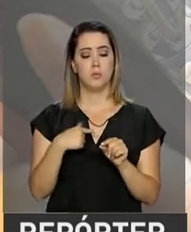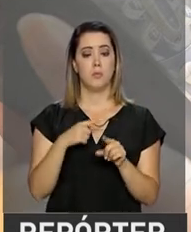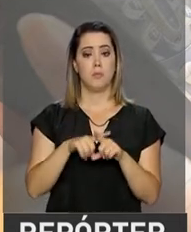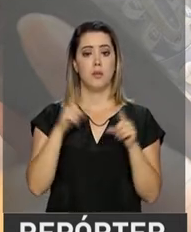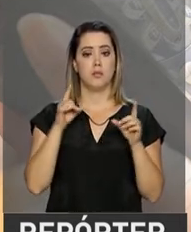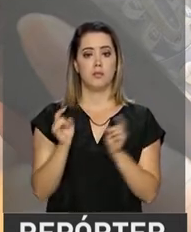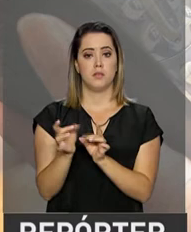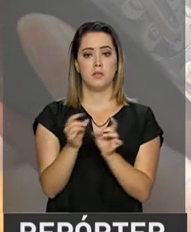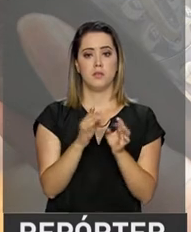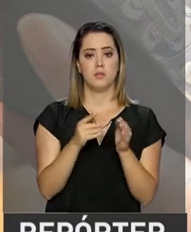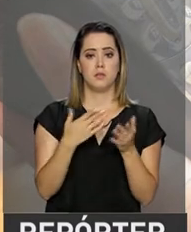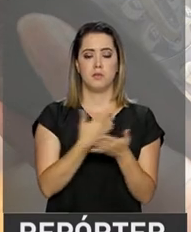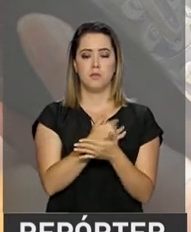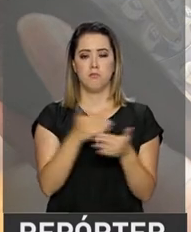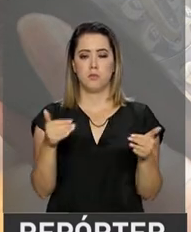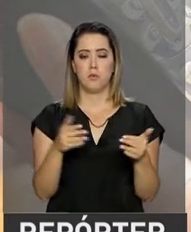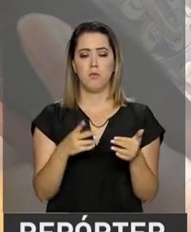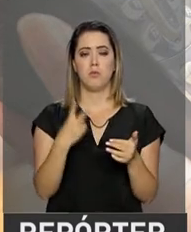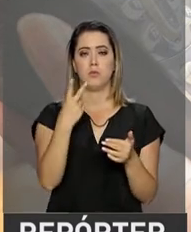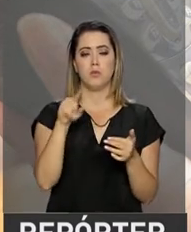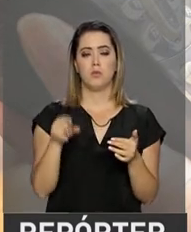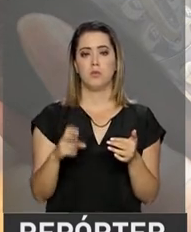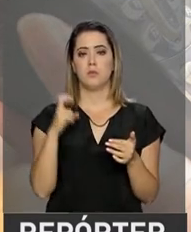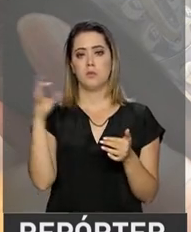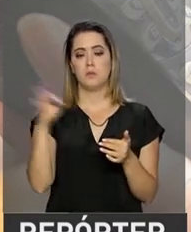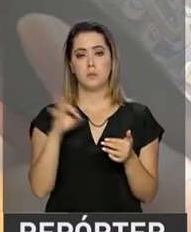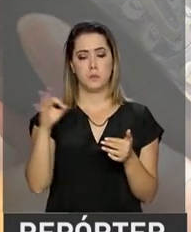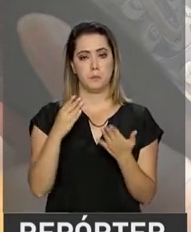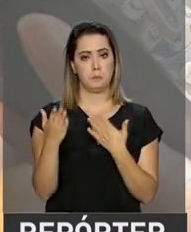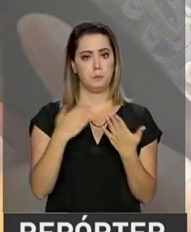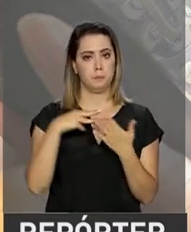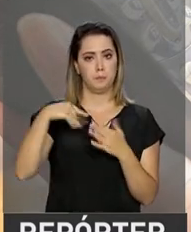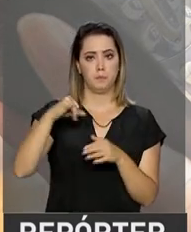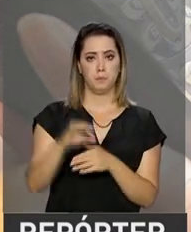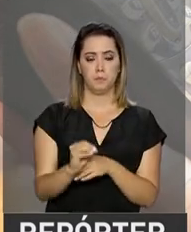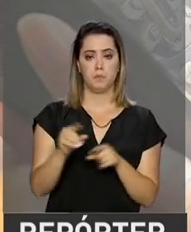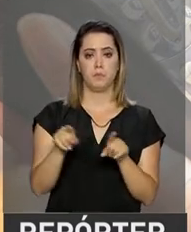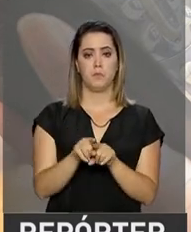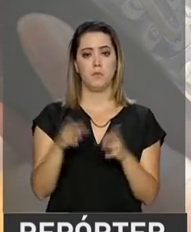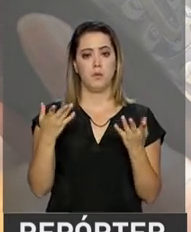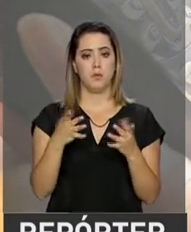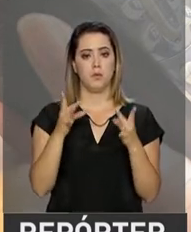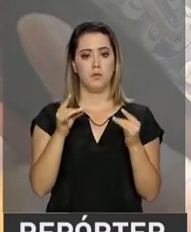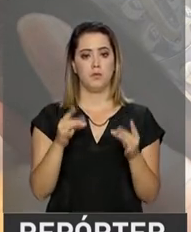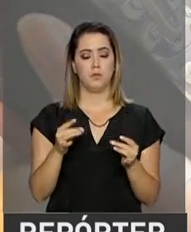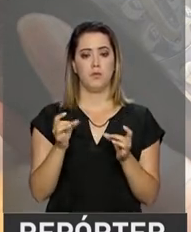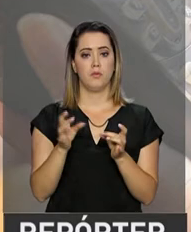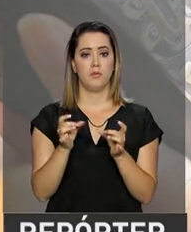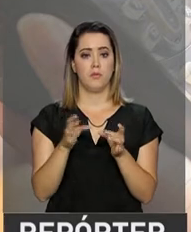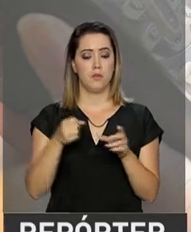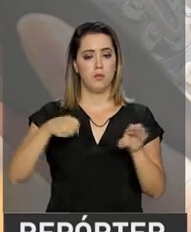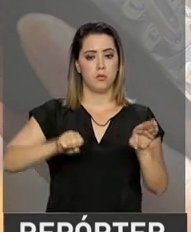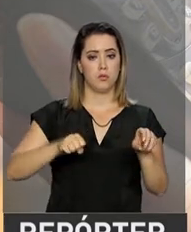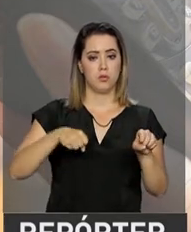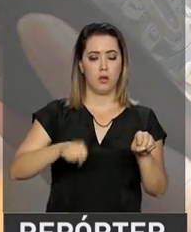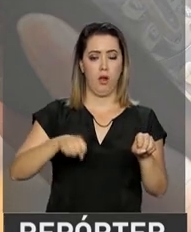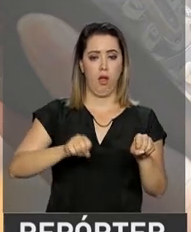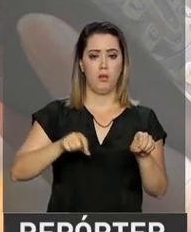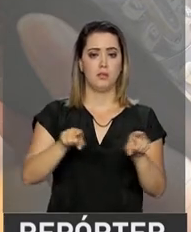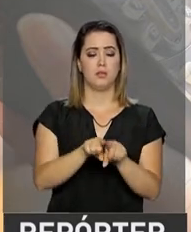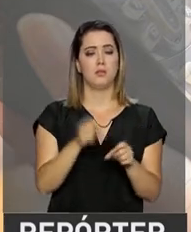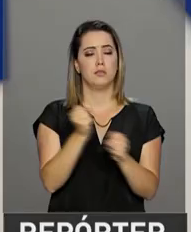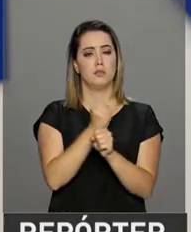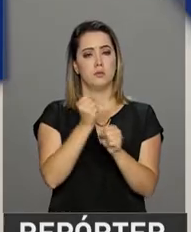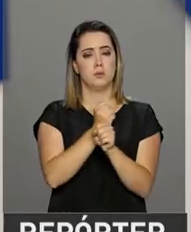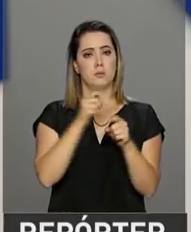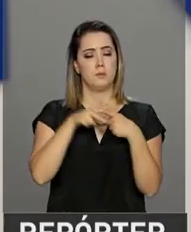ampliado avançou 2,5% em relação a maio e os destaques são as vendas de veículos e motos e material de